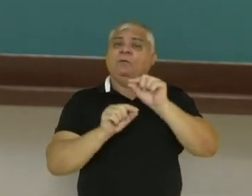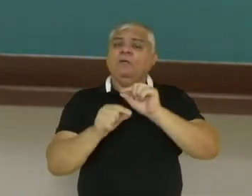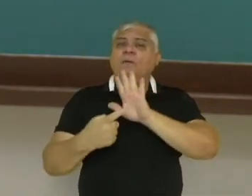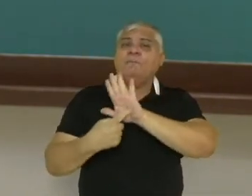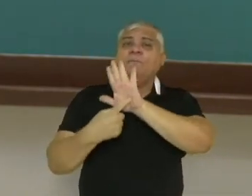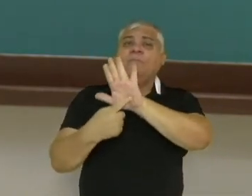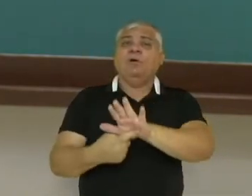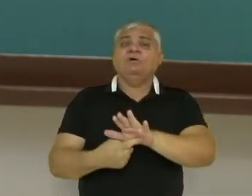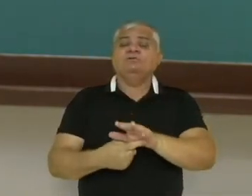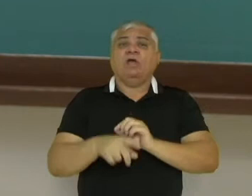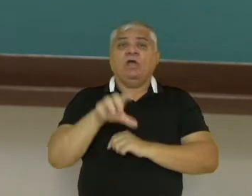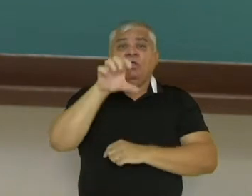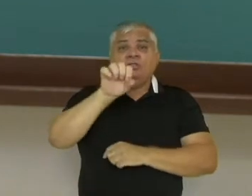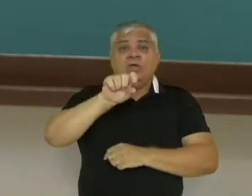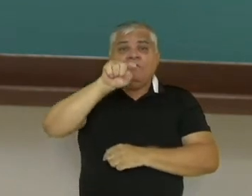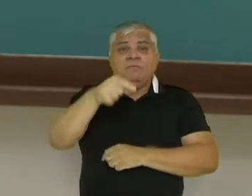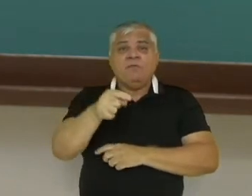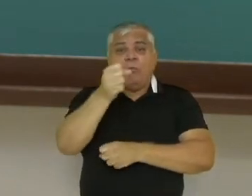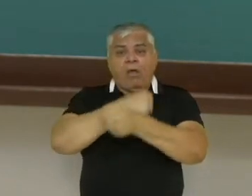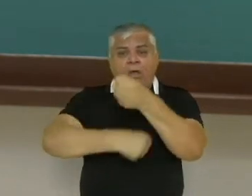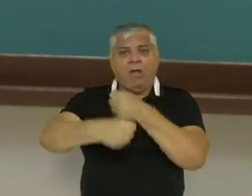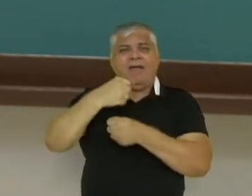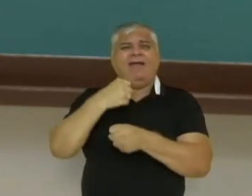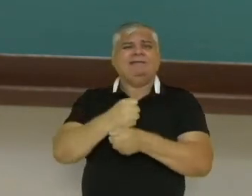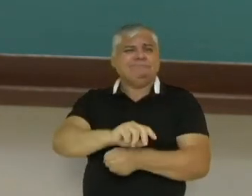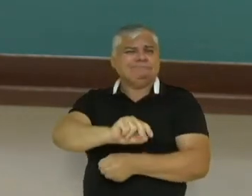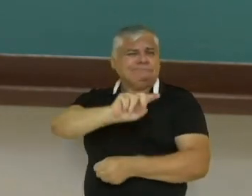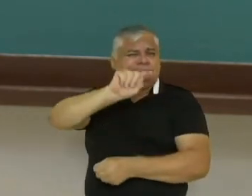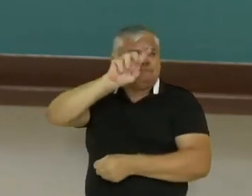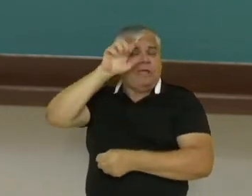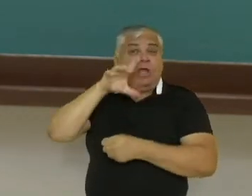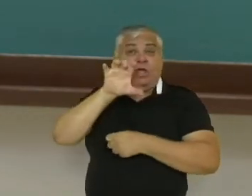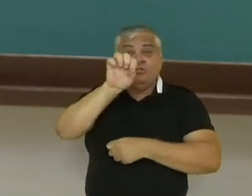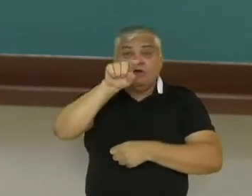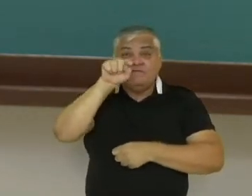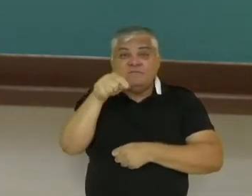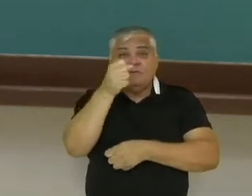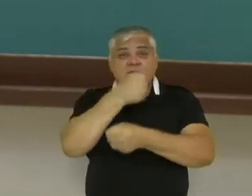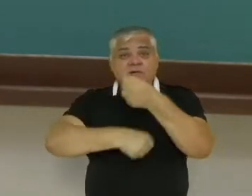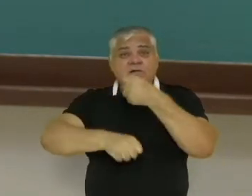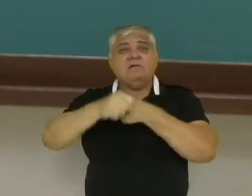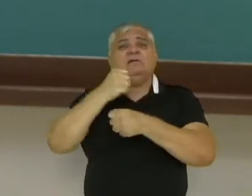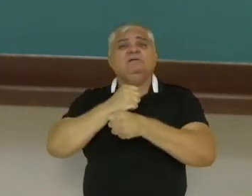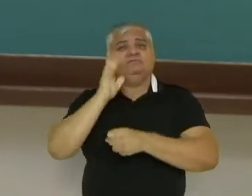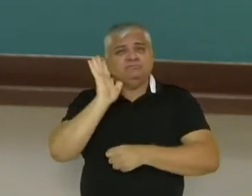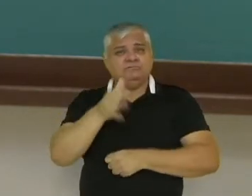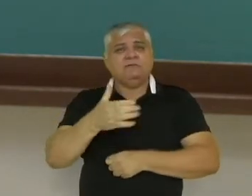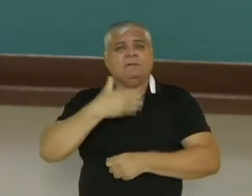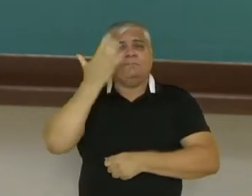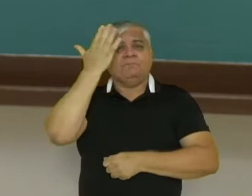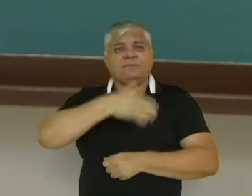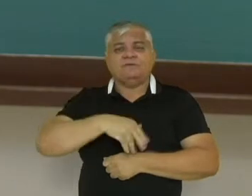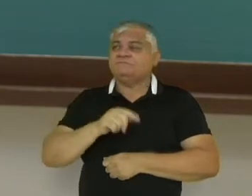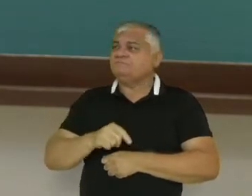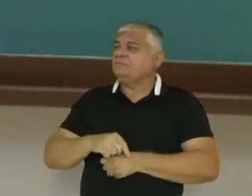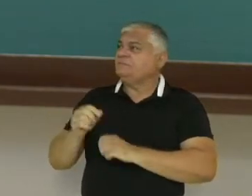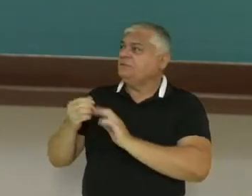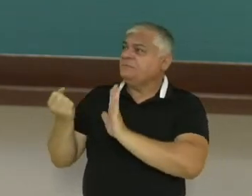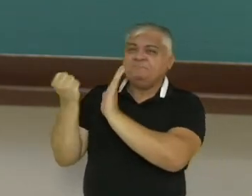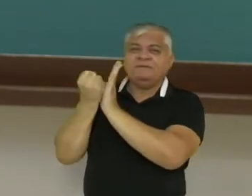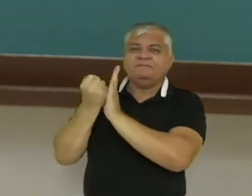cerca de 9.000 anos atrás. Então veja, 9.000 anos atrás já tinha um registro de lutas lá em